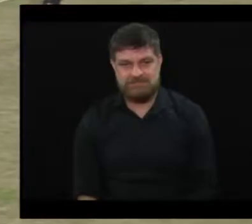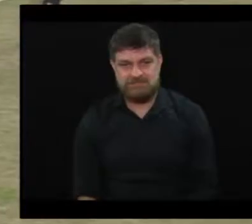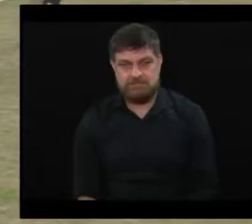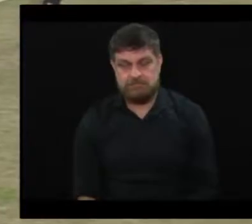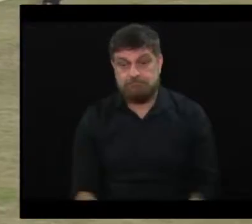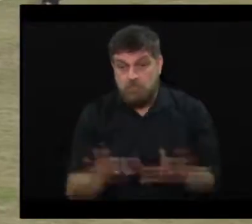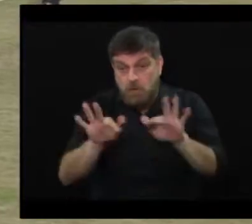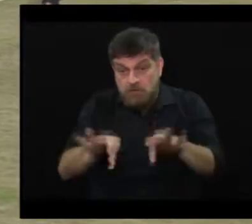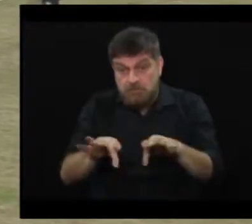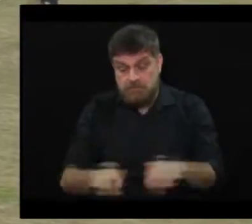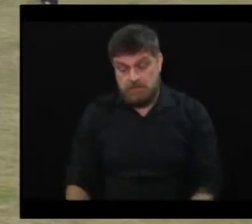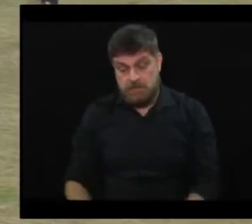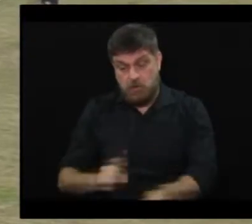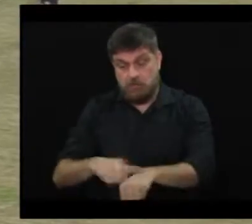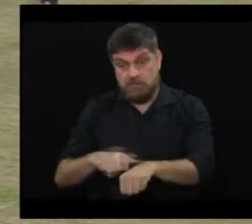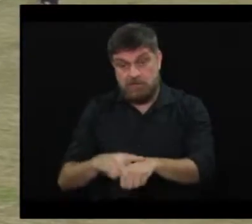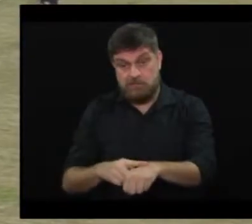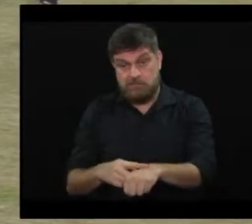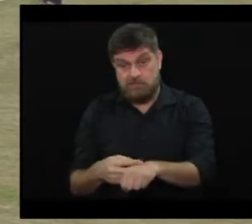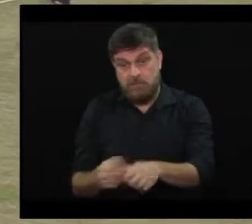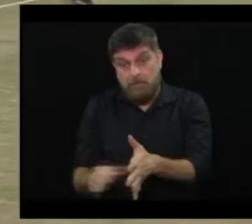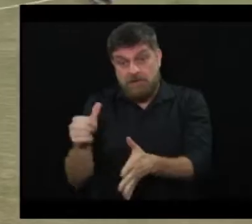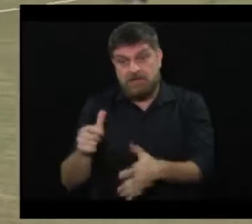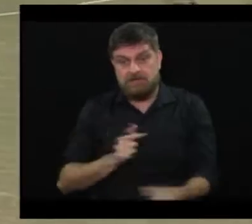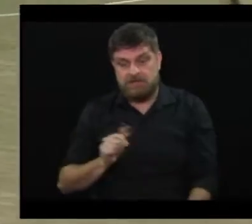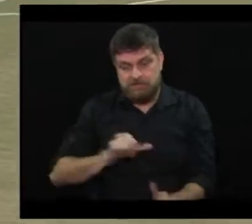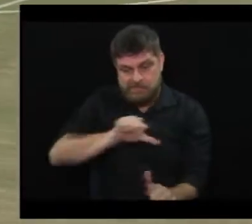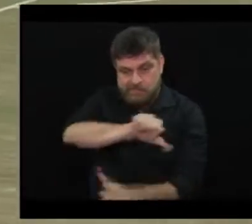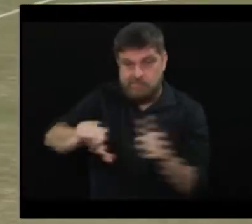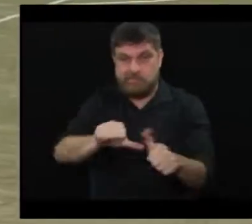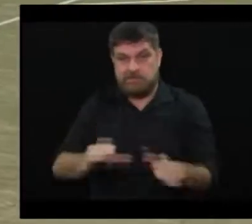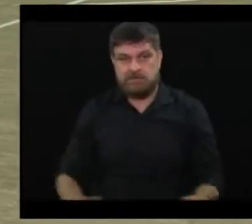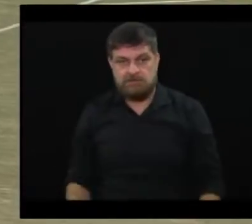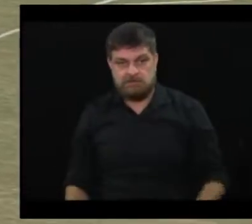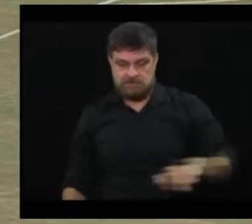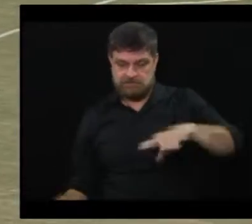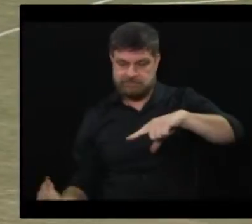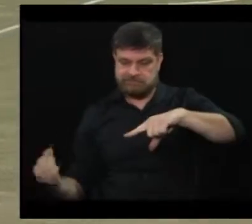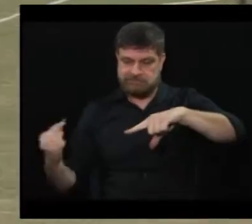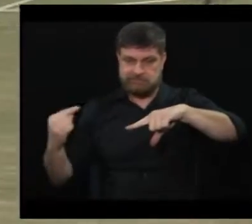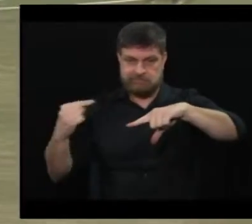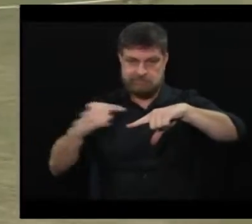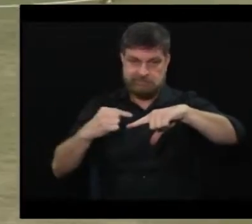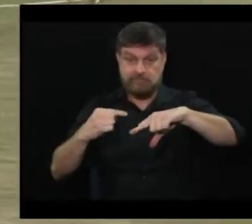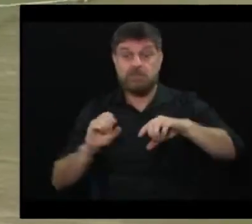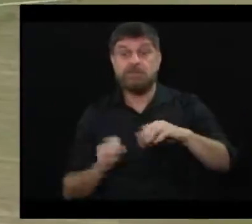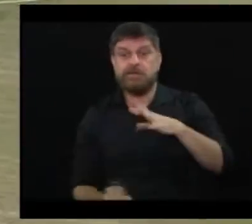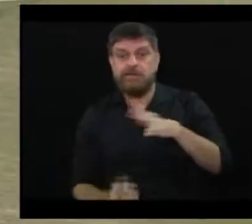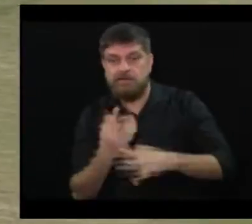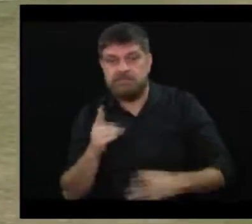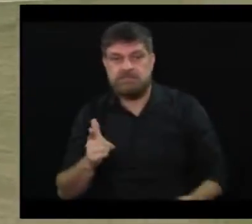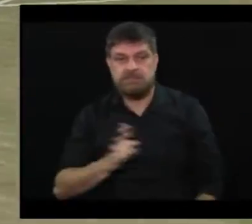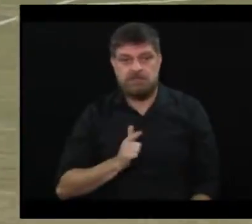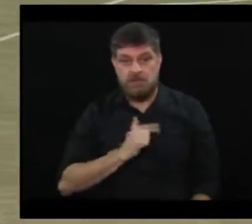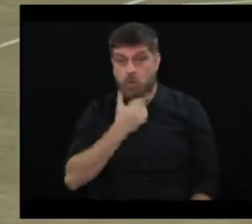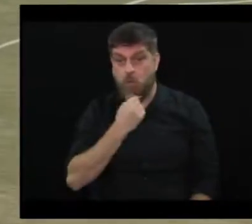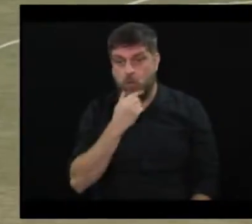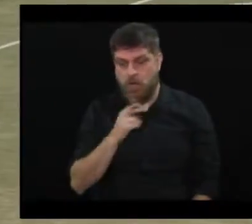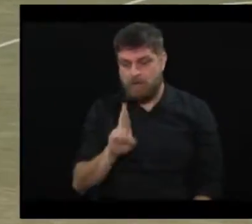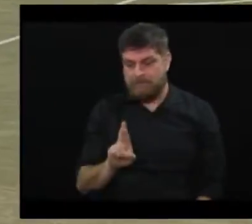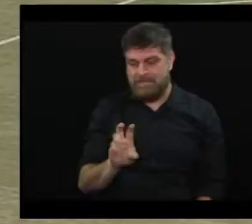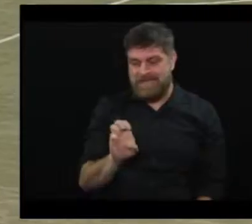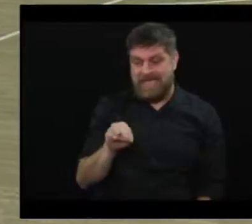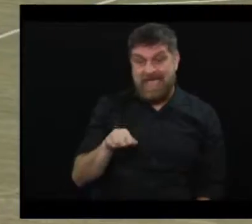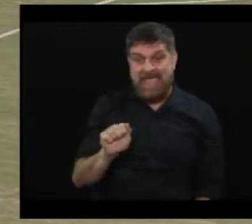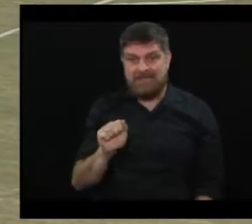No fim do primeiro tempo, veio a virada. Após cobrança de escanteio e bate e rebate, a bola sobrou para Renan